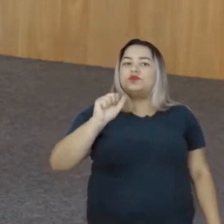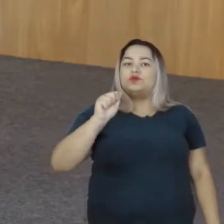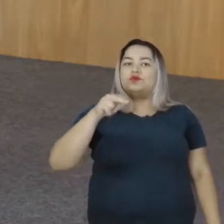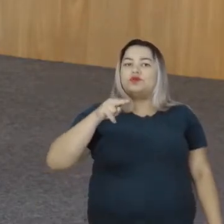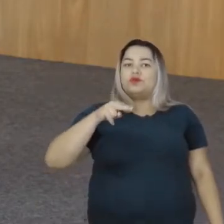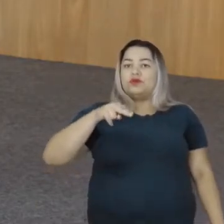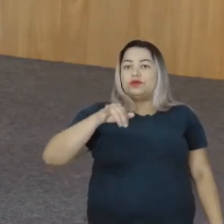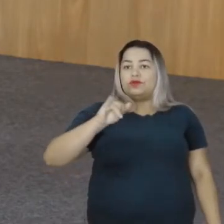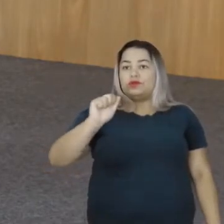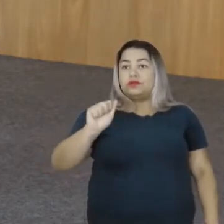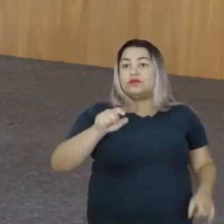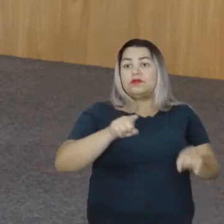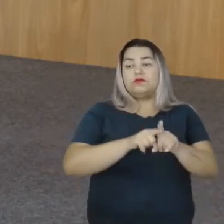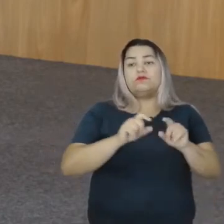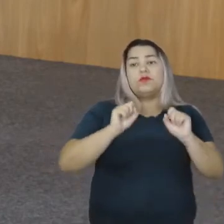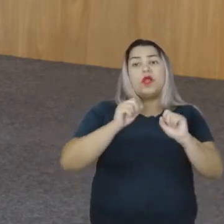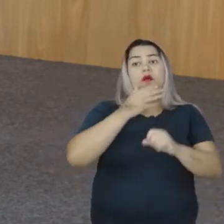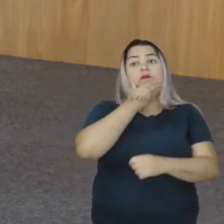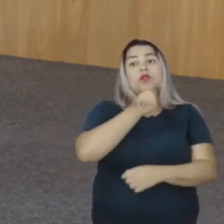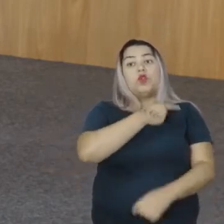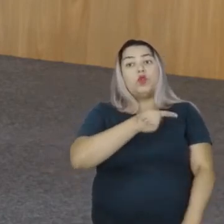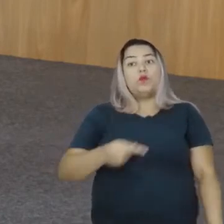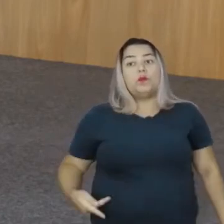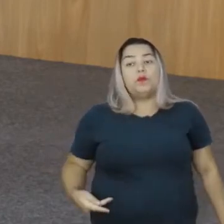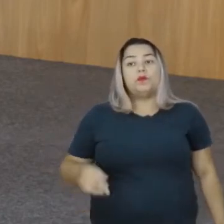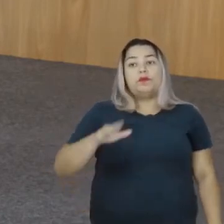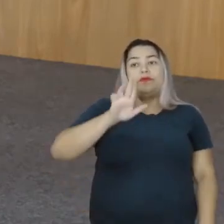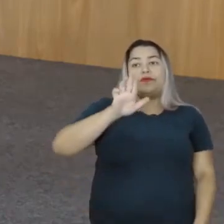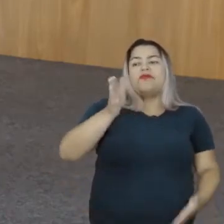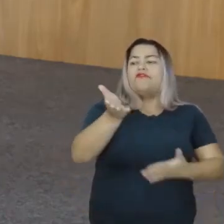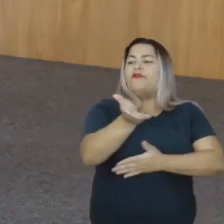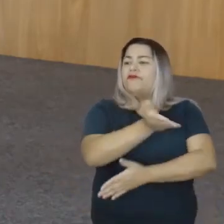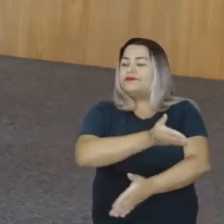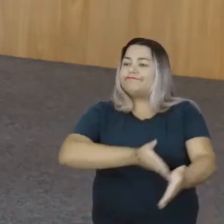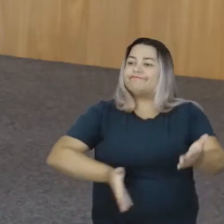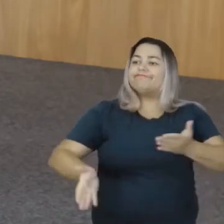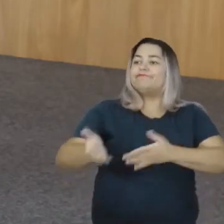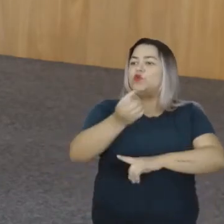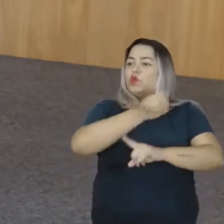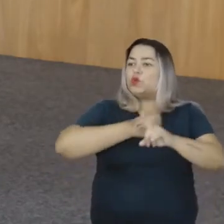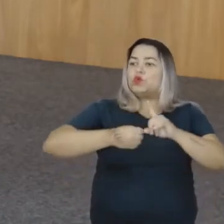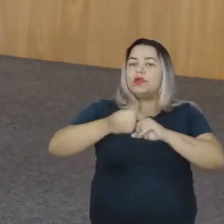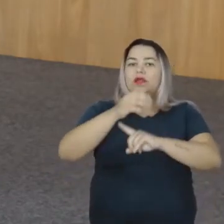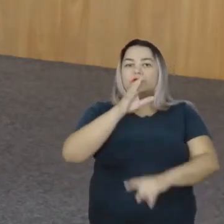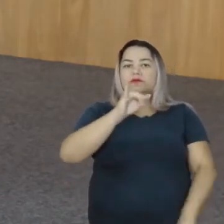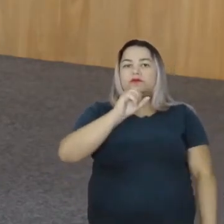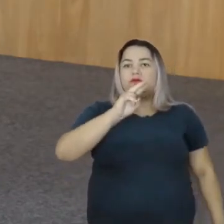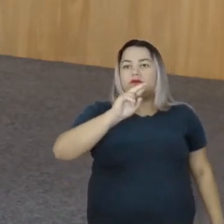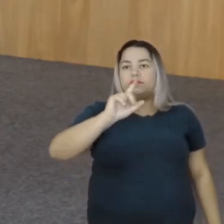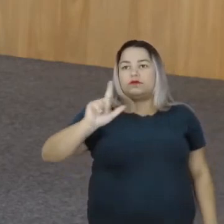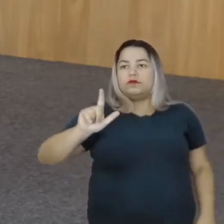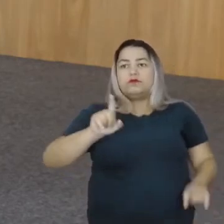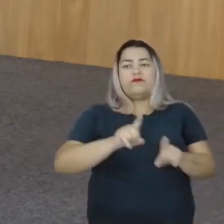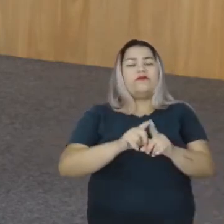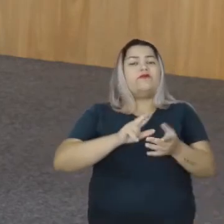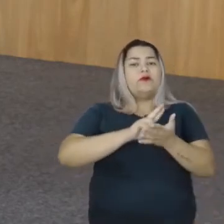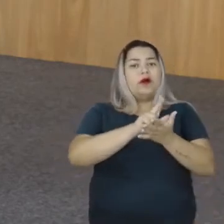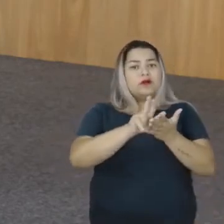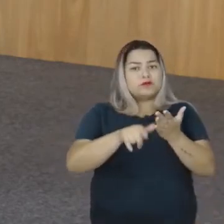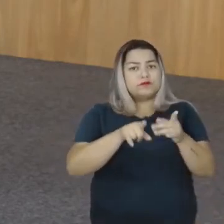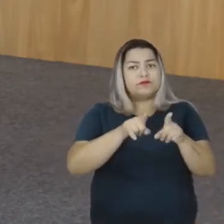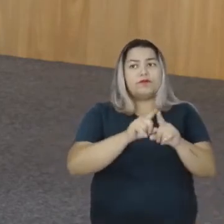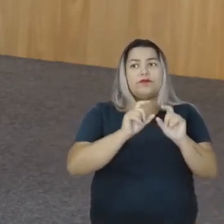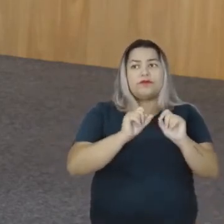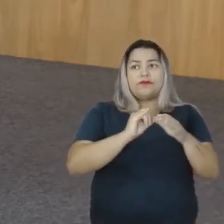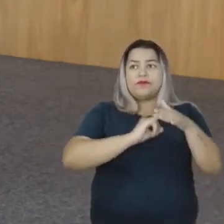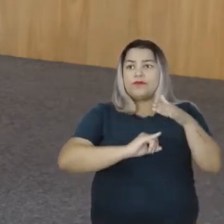essa iniciativa lançada pelo presidente Lula, né, envolvendo aí sociedade civil, várias entidades, na luta